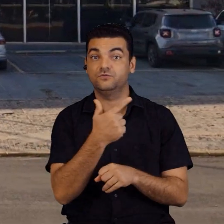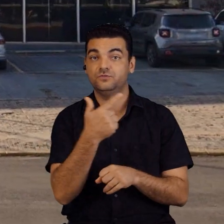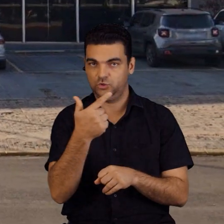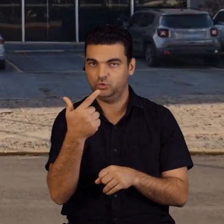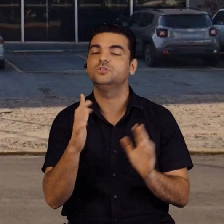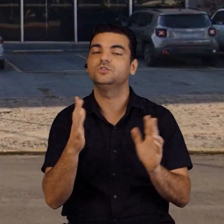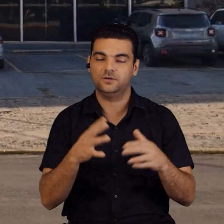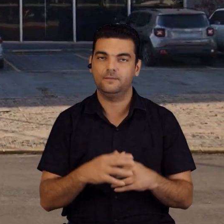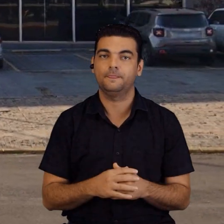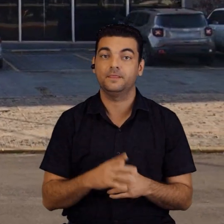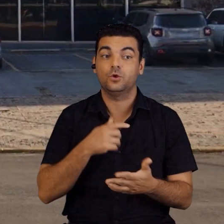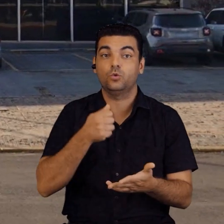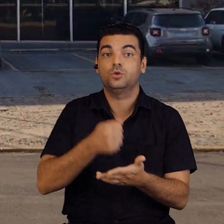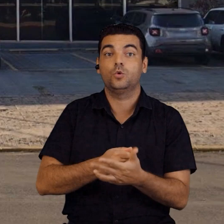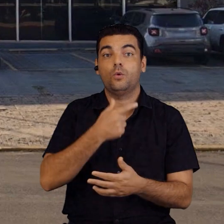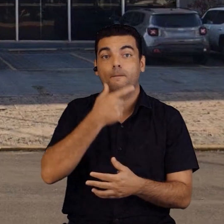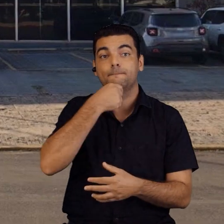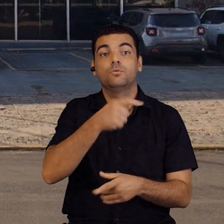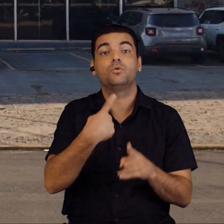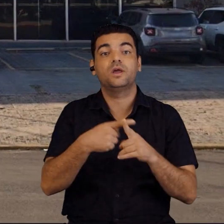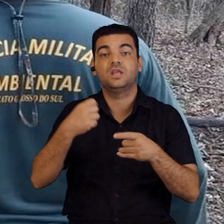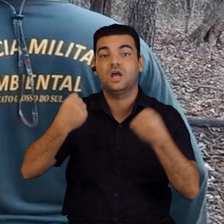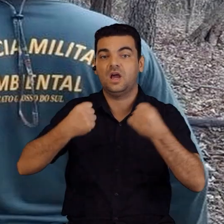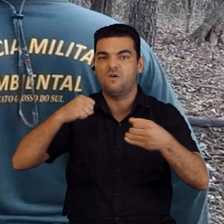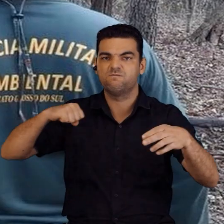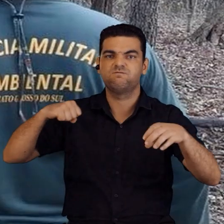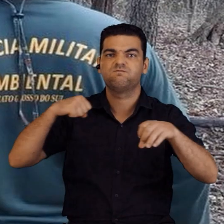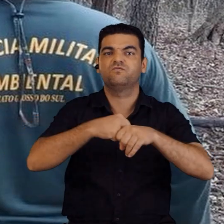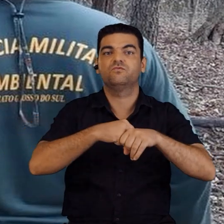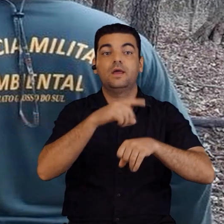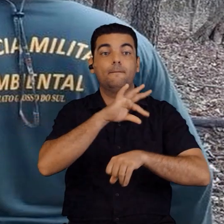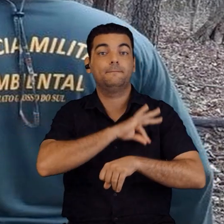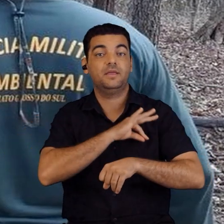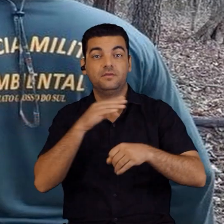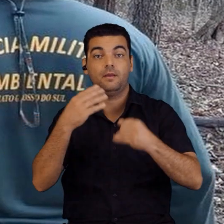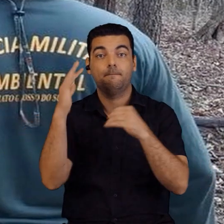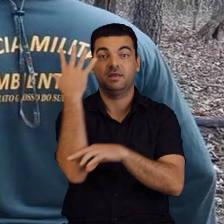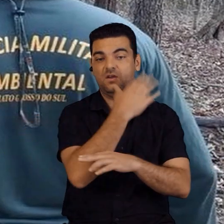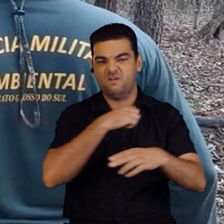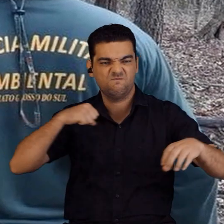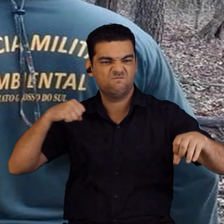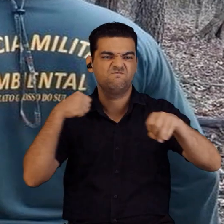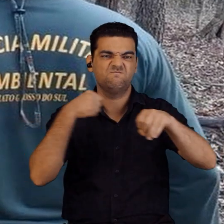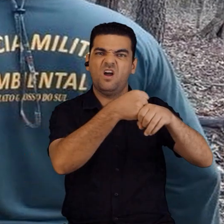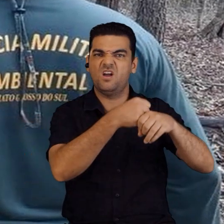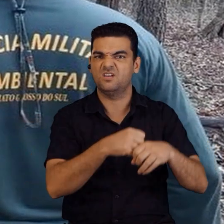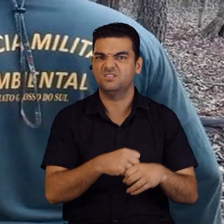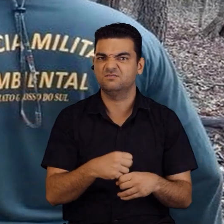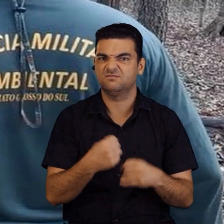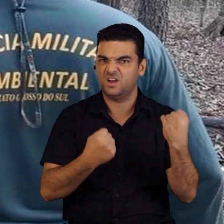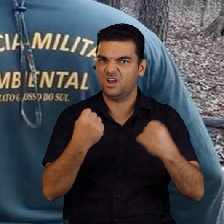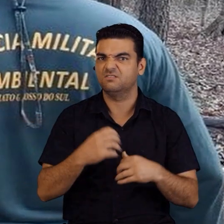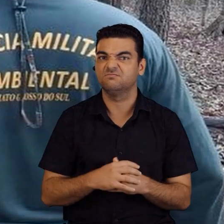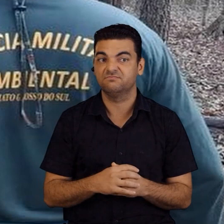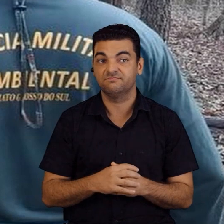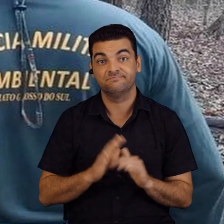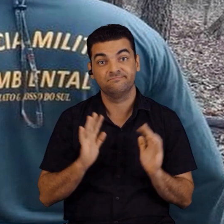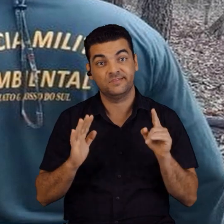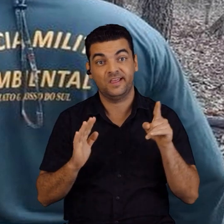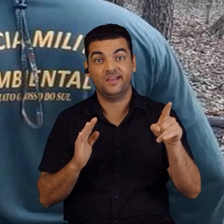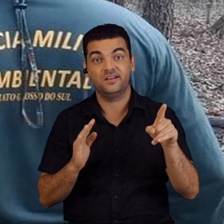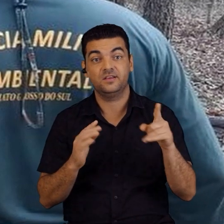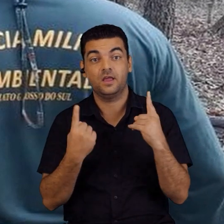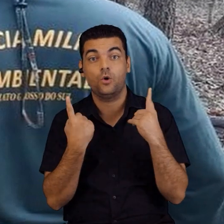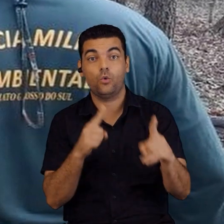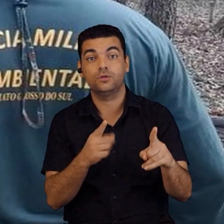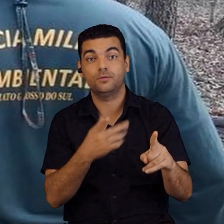em 2022. Fachada da que Justiça condenou Federal. um homem Dois por homens em uma atropelar um floresta. policial militar ambiental. Nesse caso, a